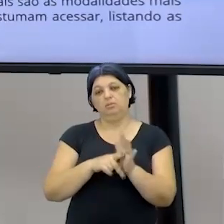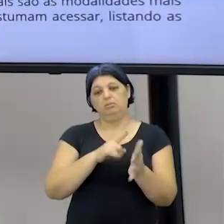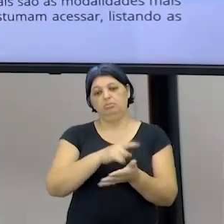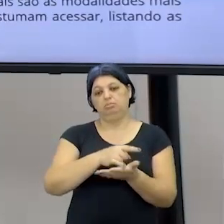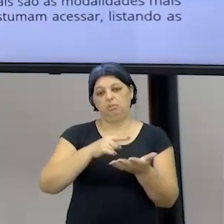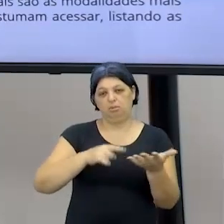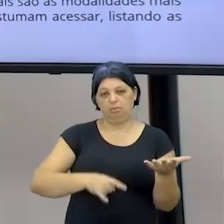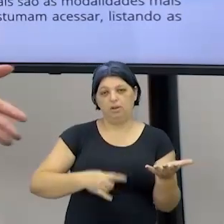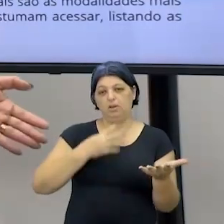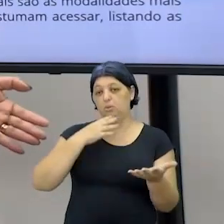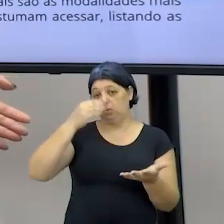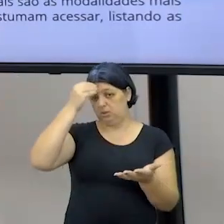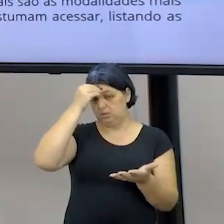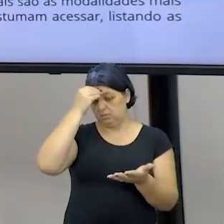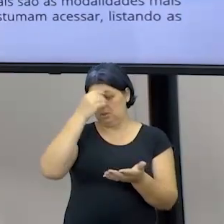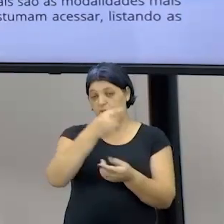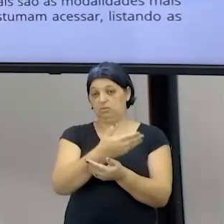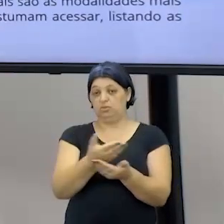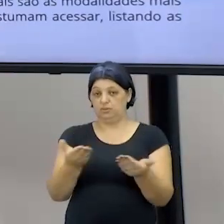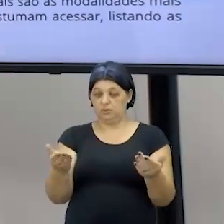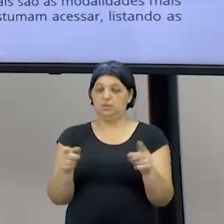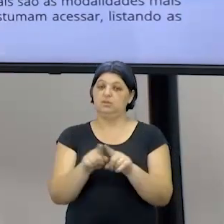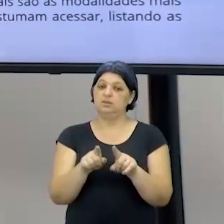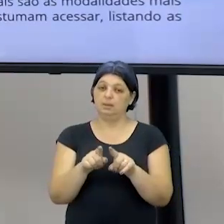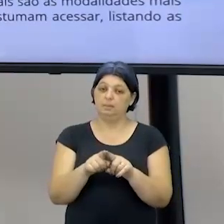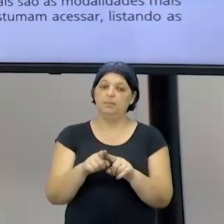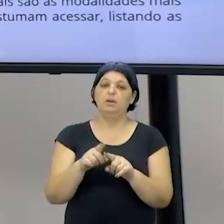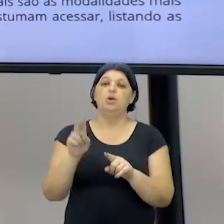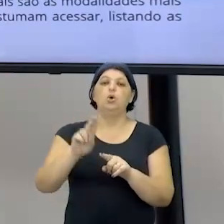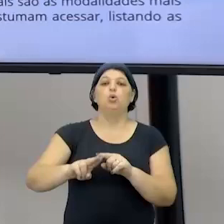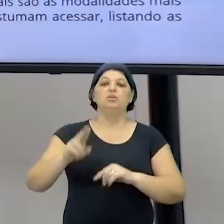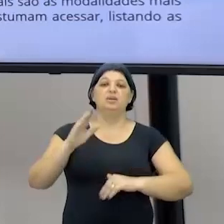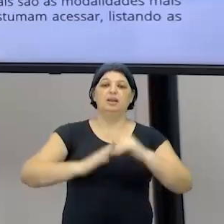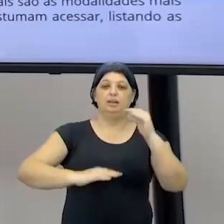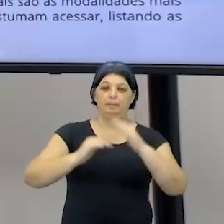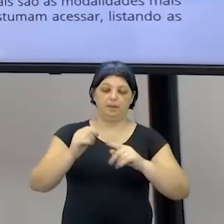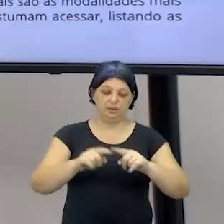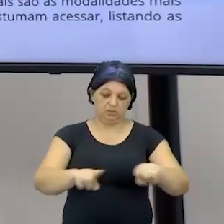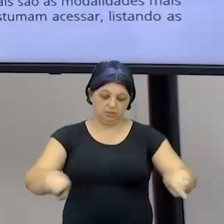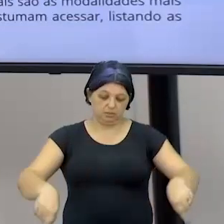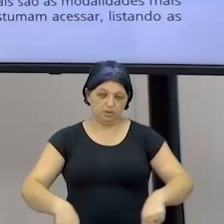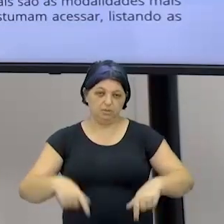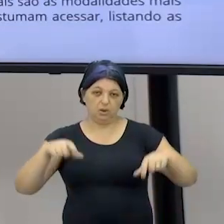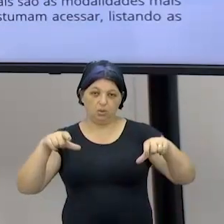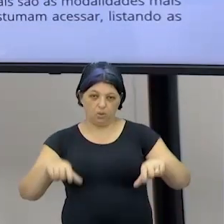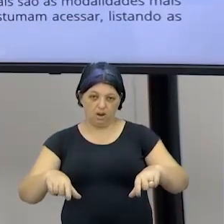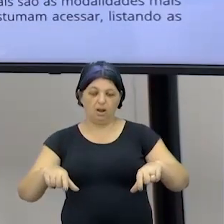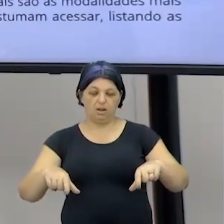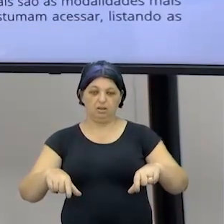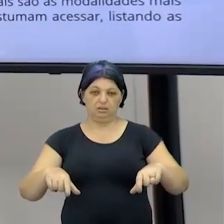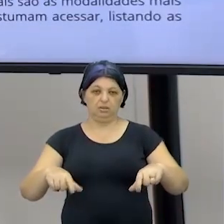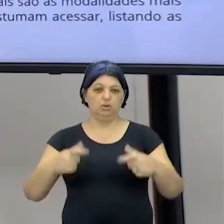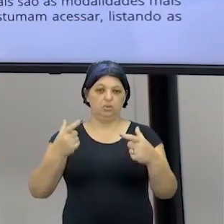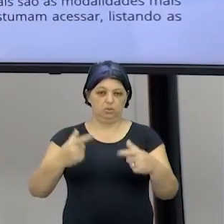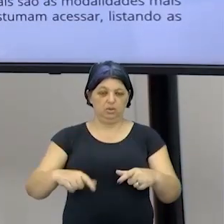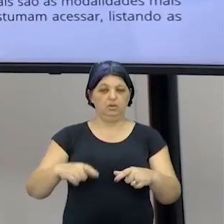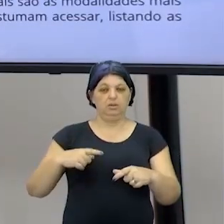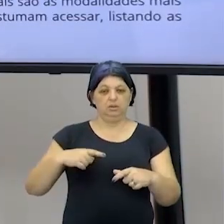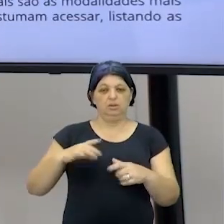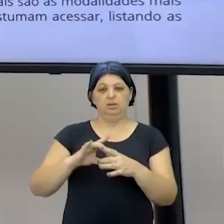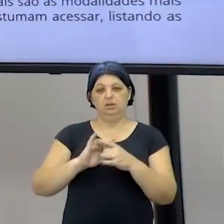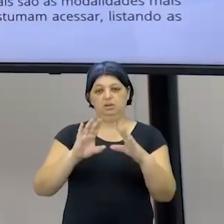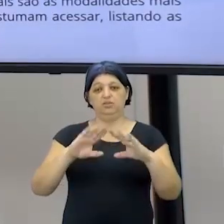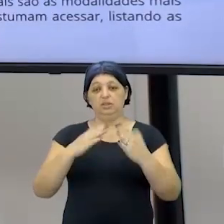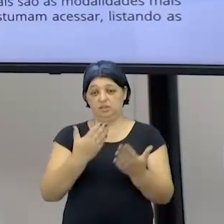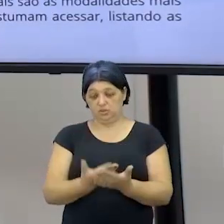o conhecimento de vocês e levar isso para a prática, lá na quadra, no espaço que vocês têm aí na escola. Então é